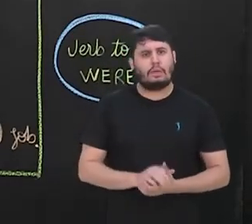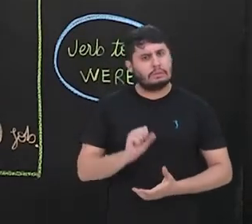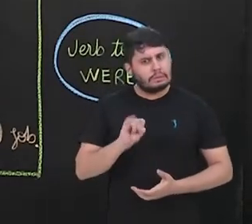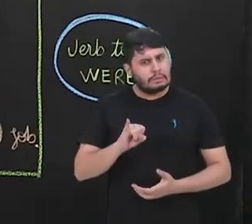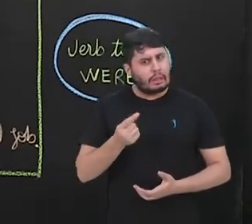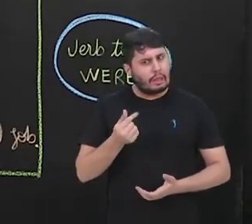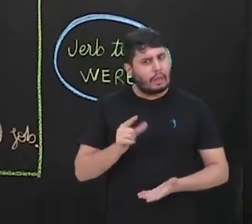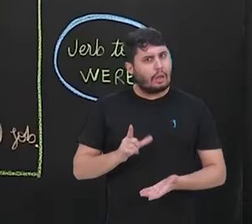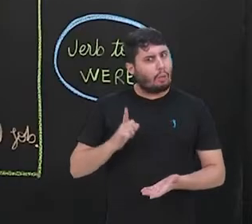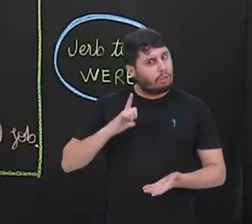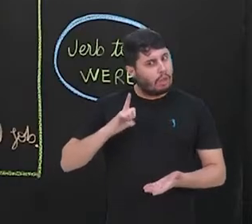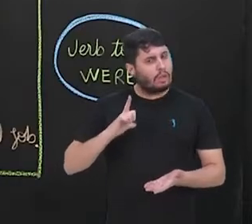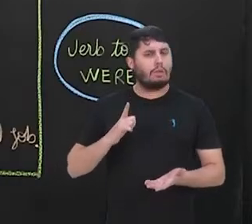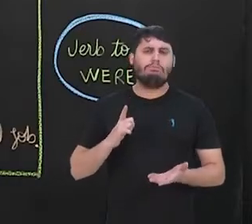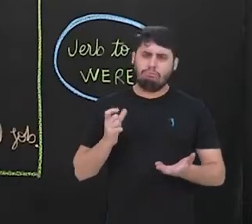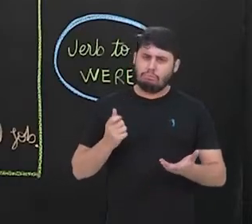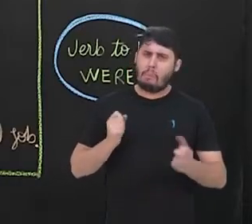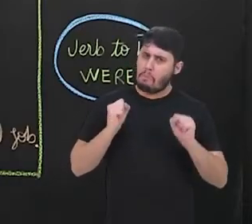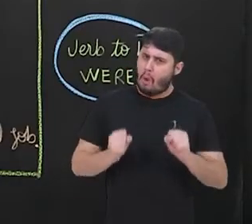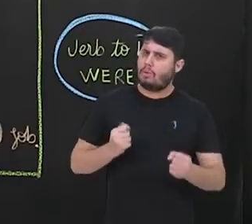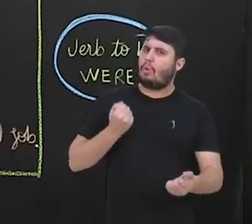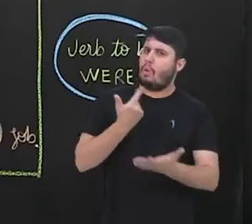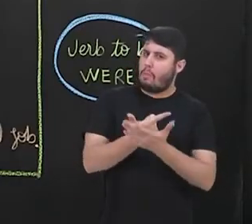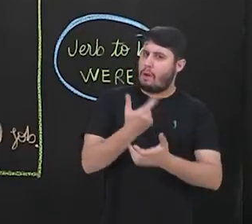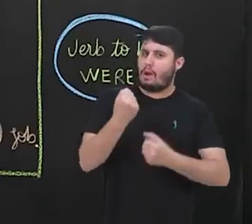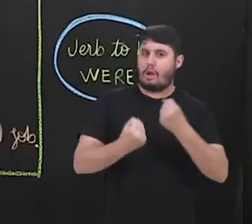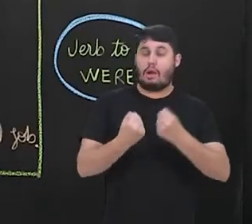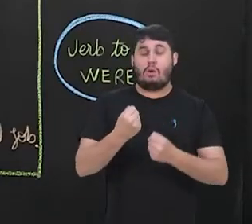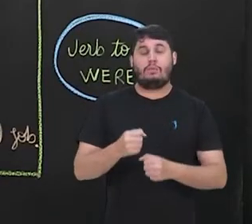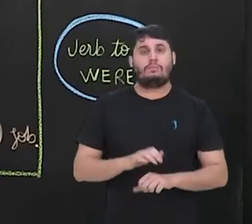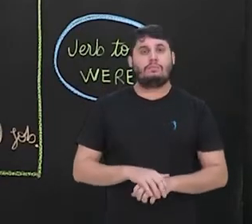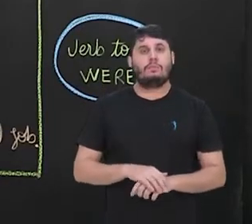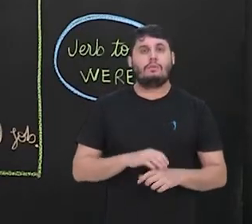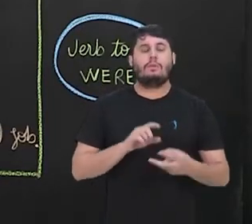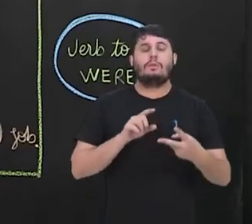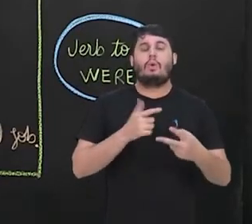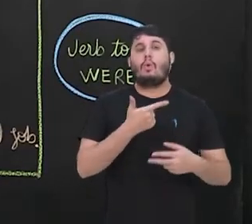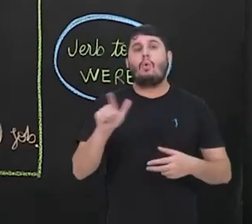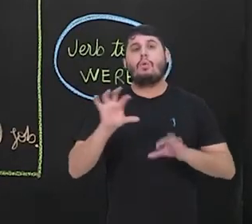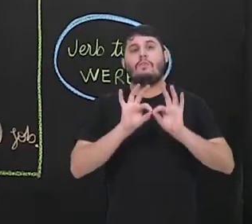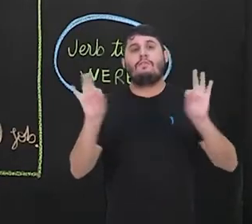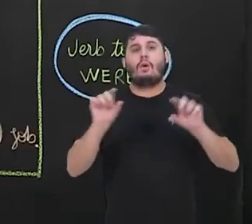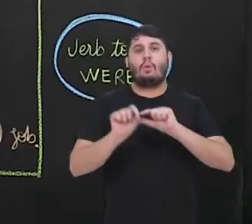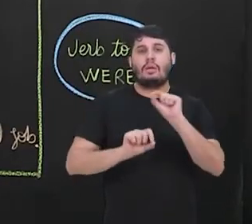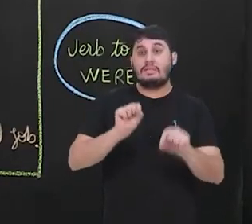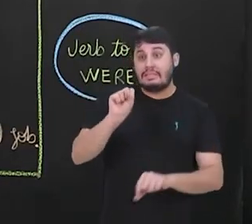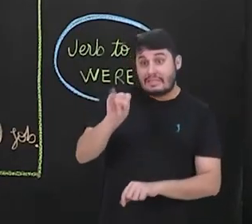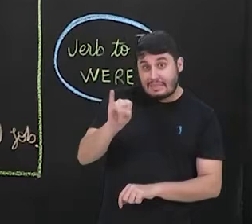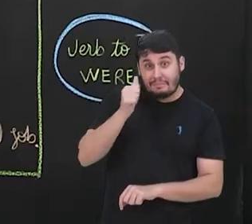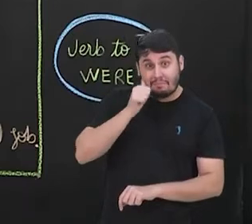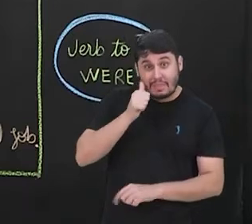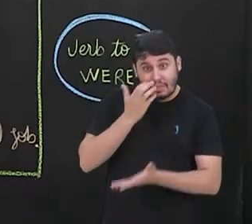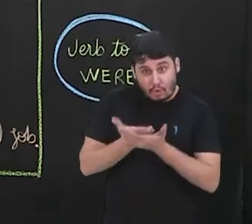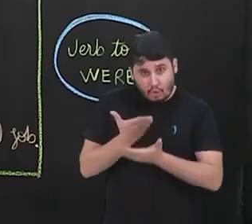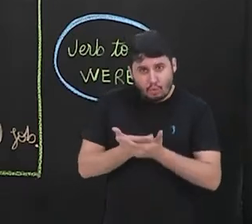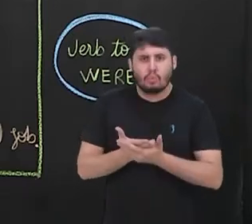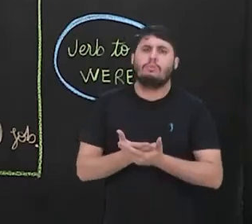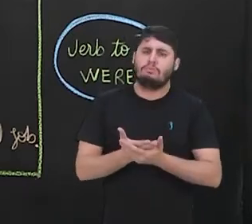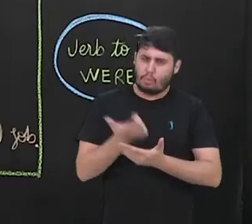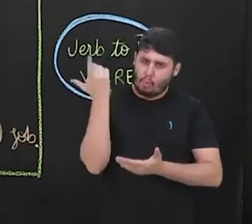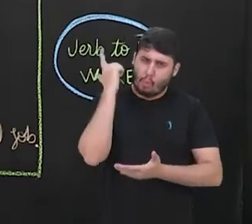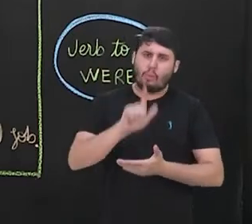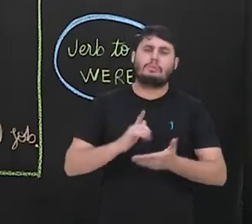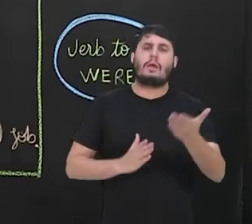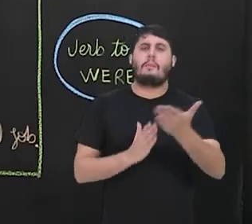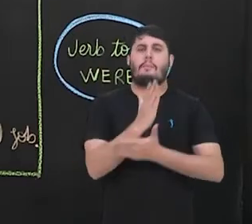eu compro. Se ela estudar, ela irá passar. Neste